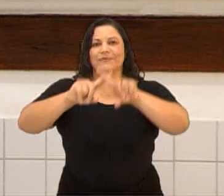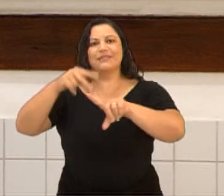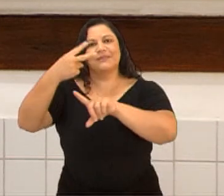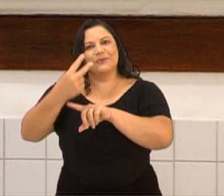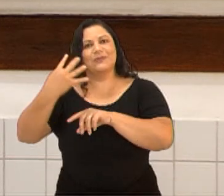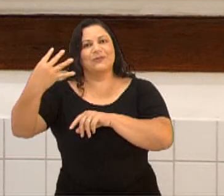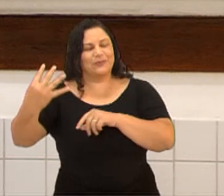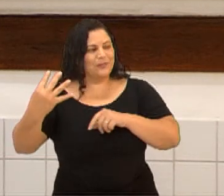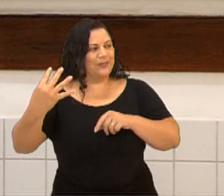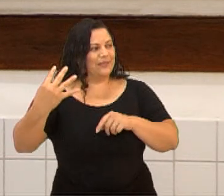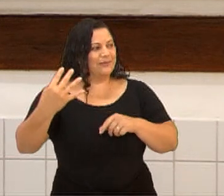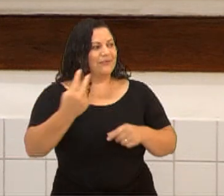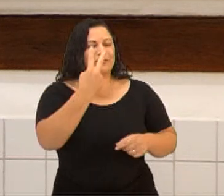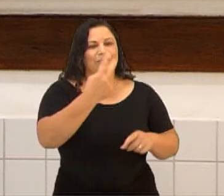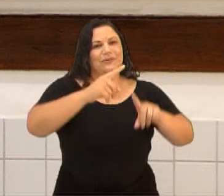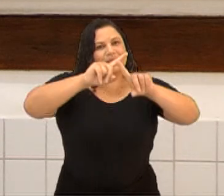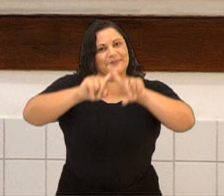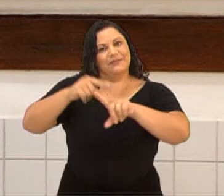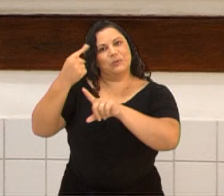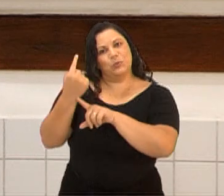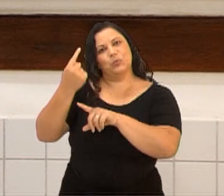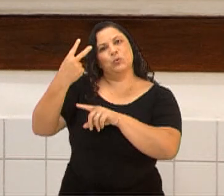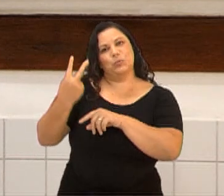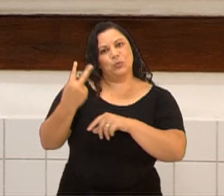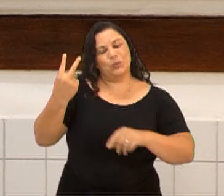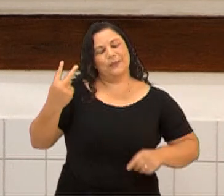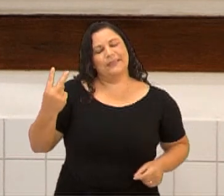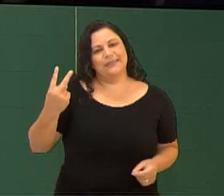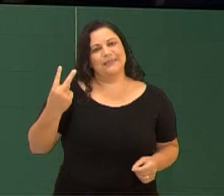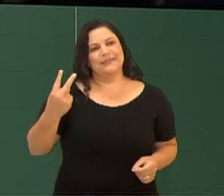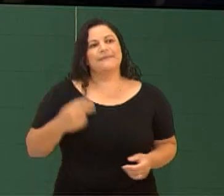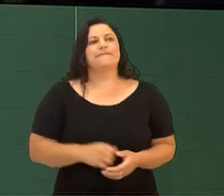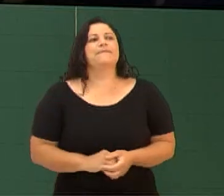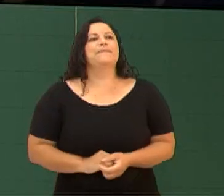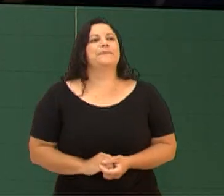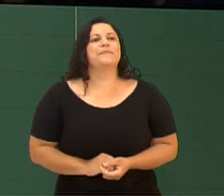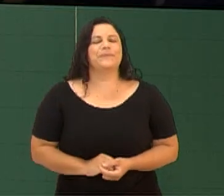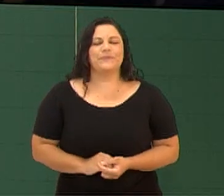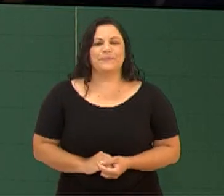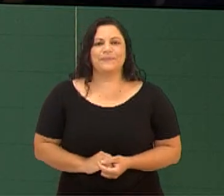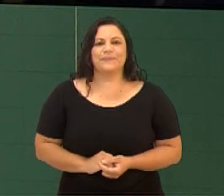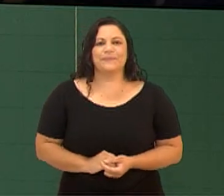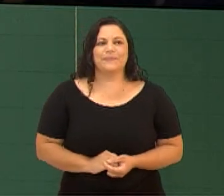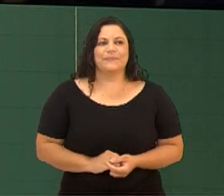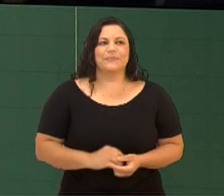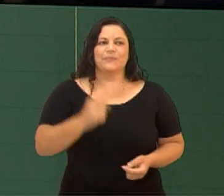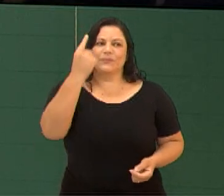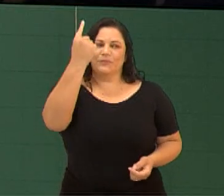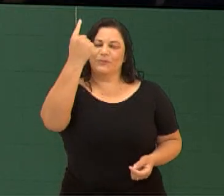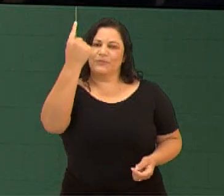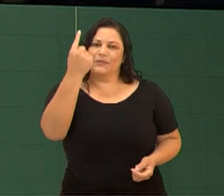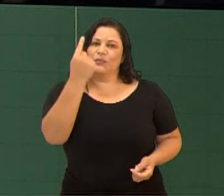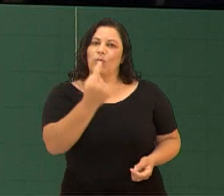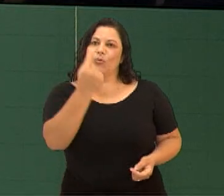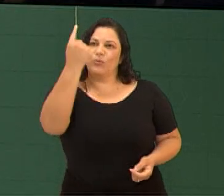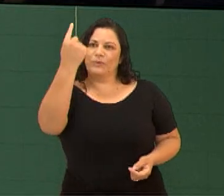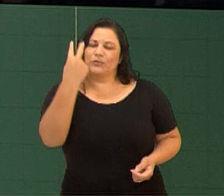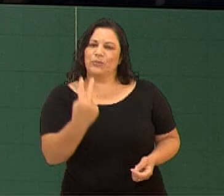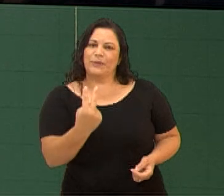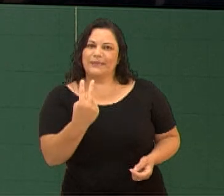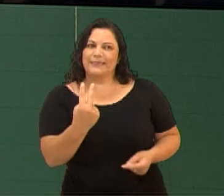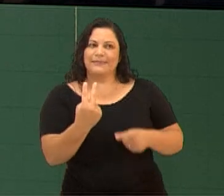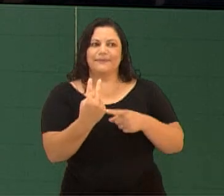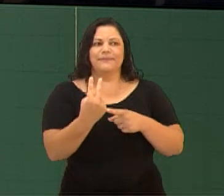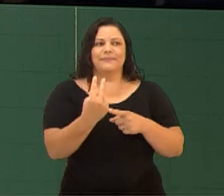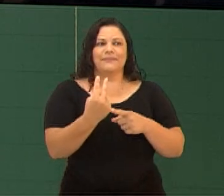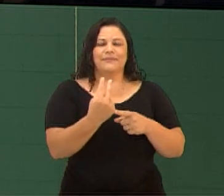4. 2 vezes 1, 2. Espaço da primeira casa. 1 vezes 2, 2. 1 vezes